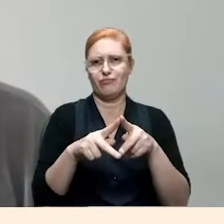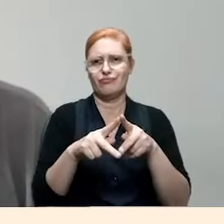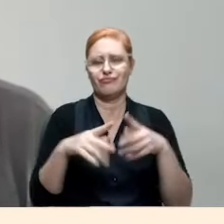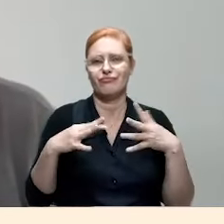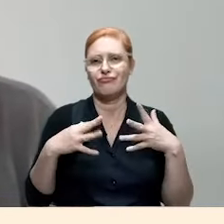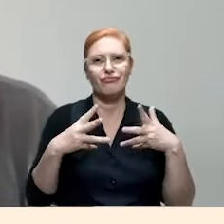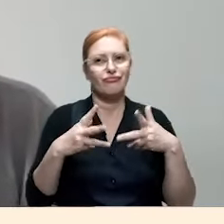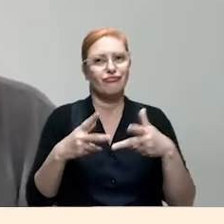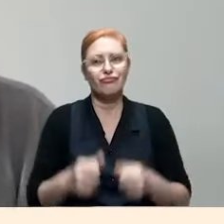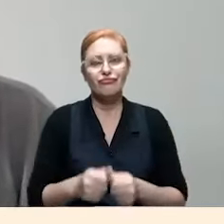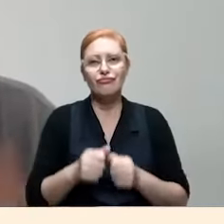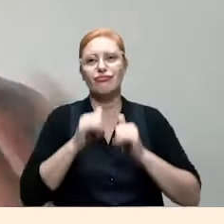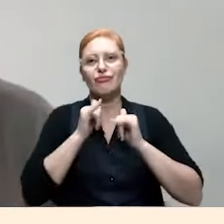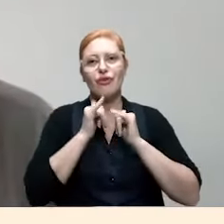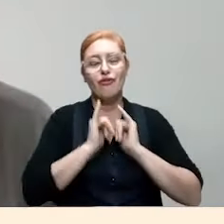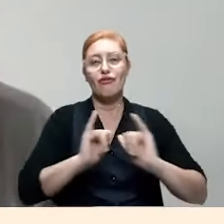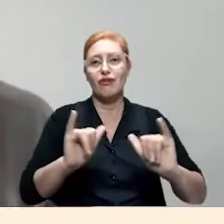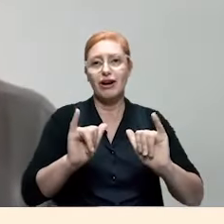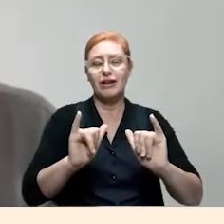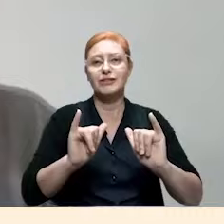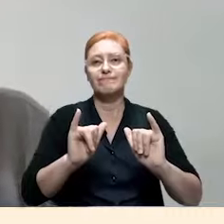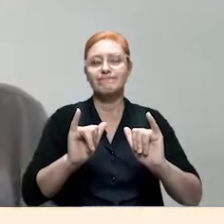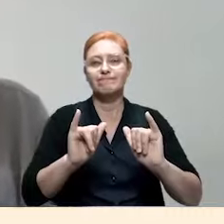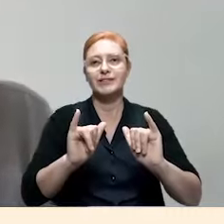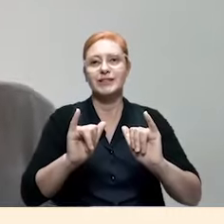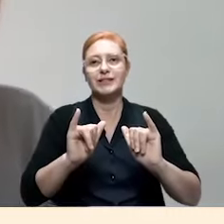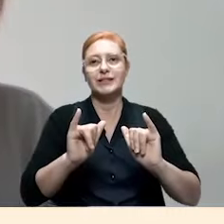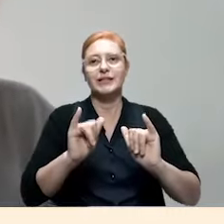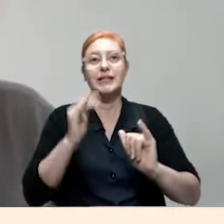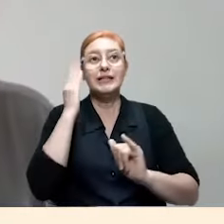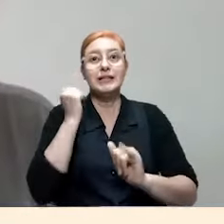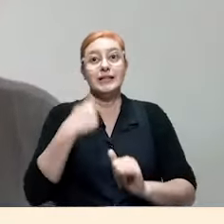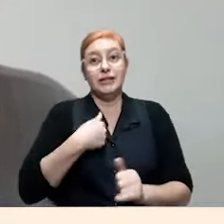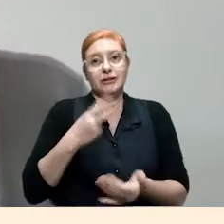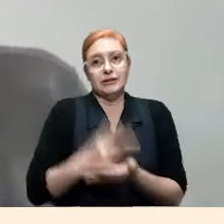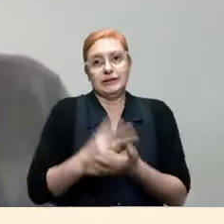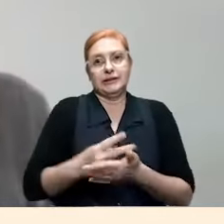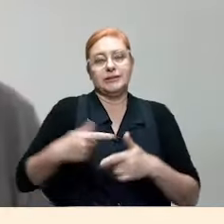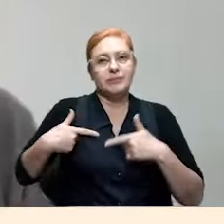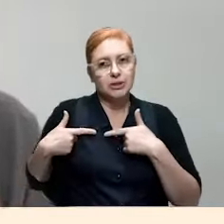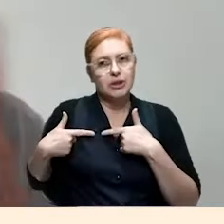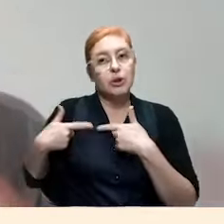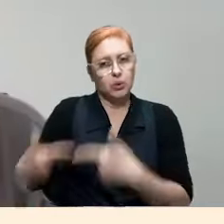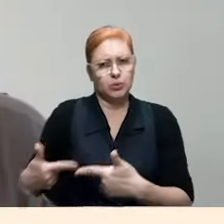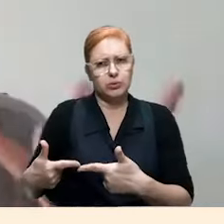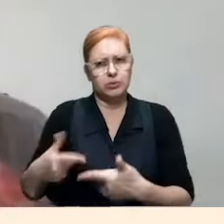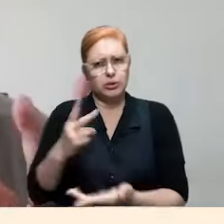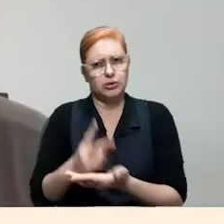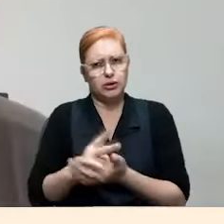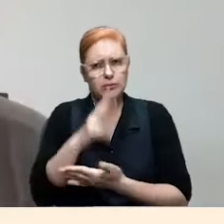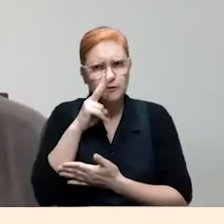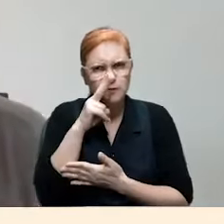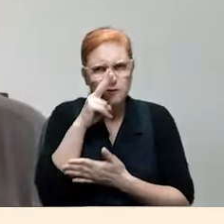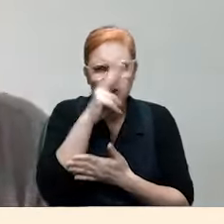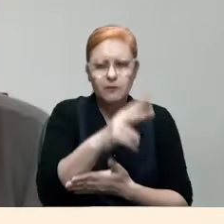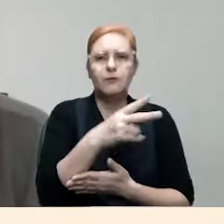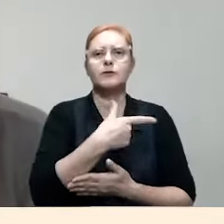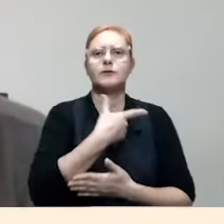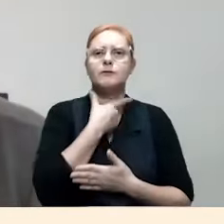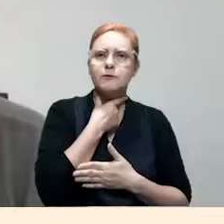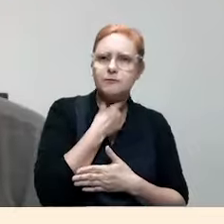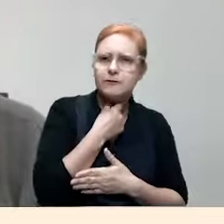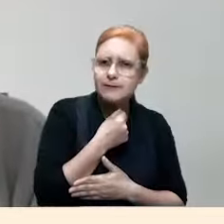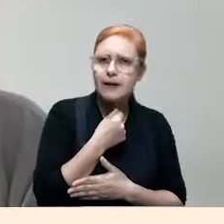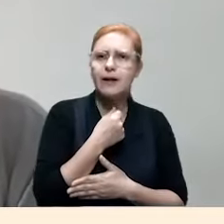que, apesar de tanto tempo na luta, continuo firme, com muita força, muita vontade